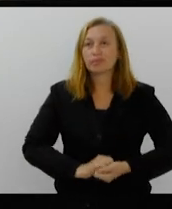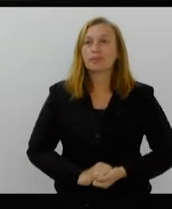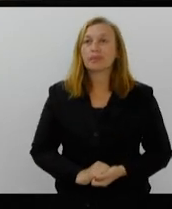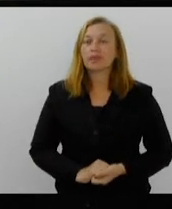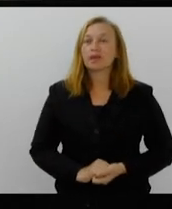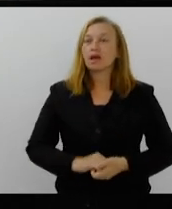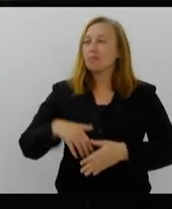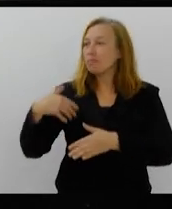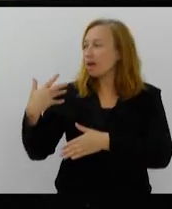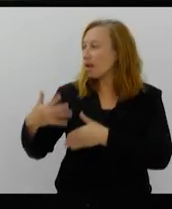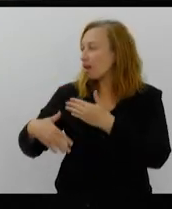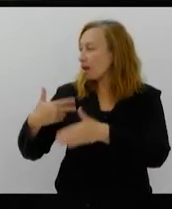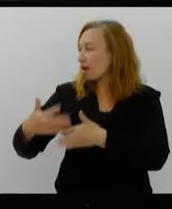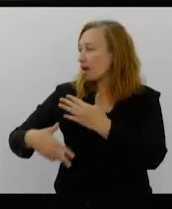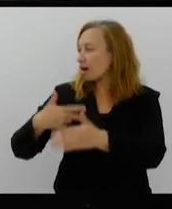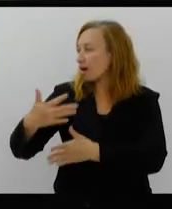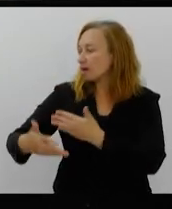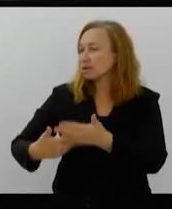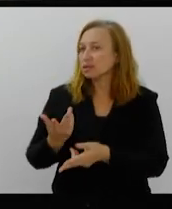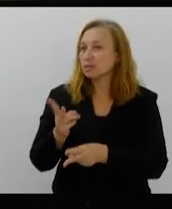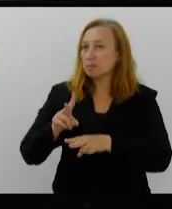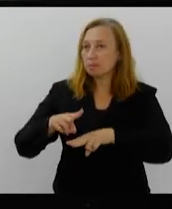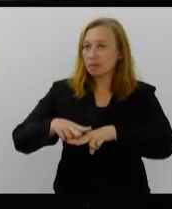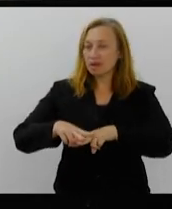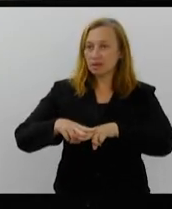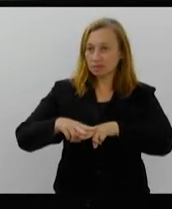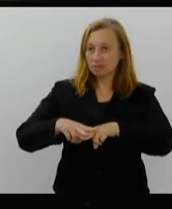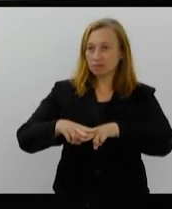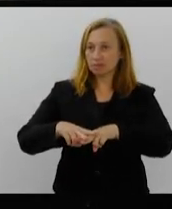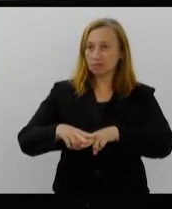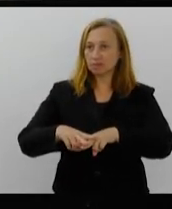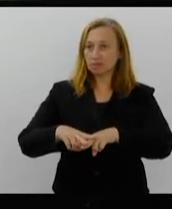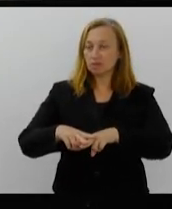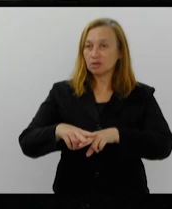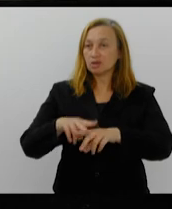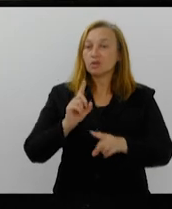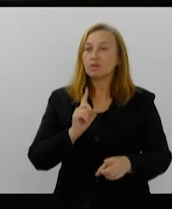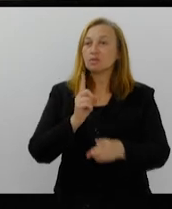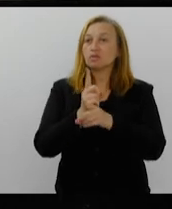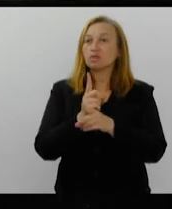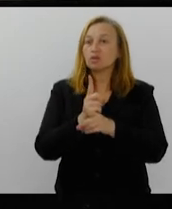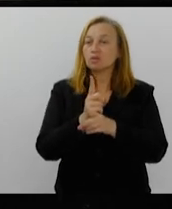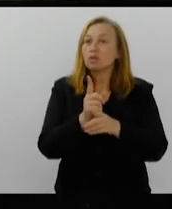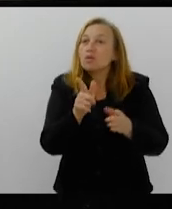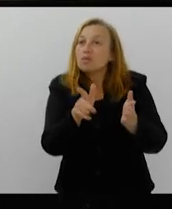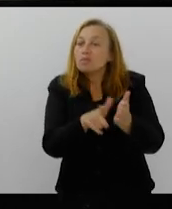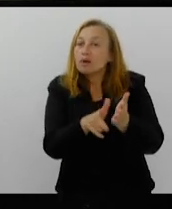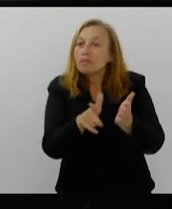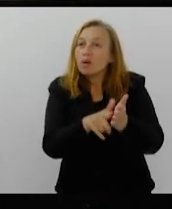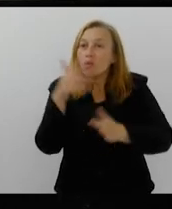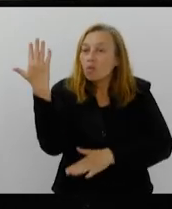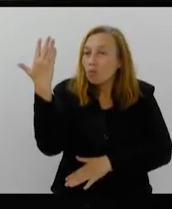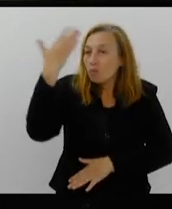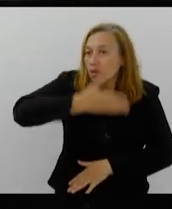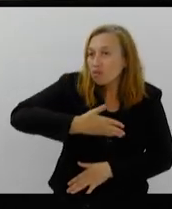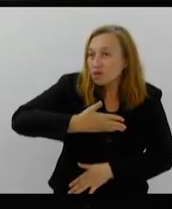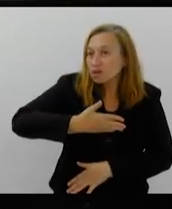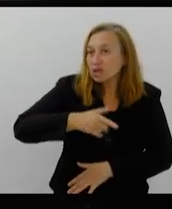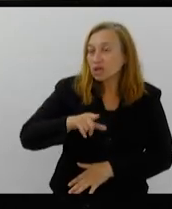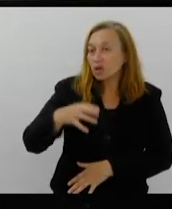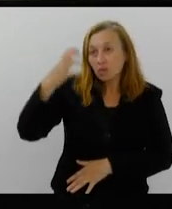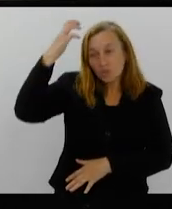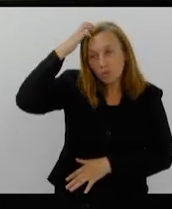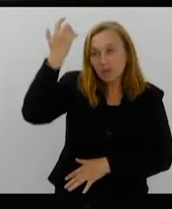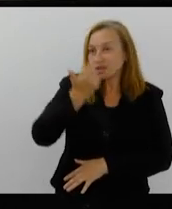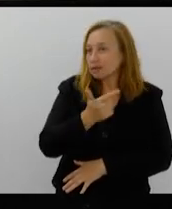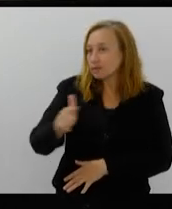Ao longo dos anos em que ele apodrece na cadeia, foi descoberto um laudo pericial comprovando que ele não cometeu esse